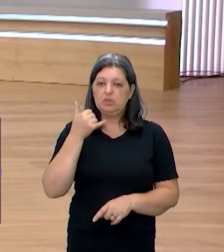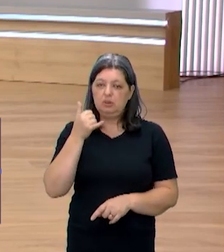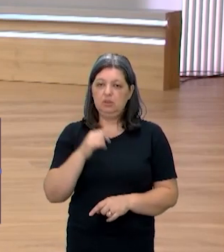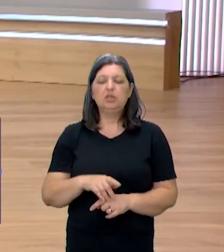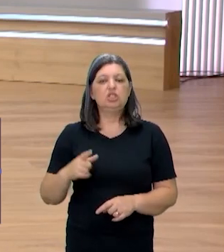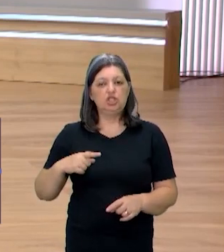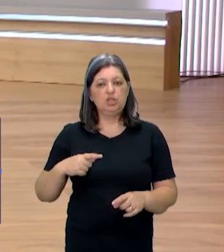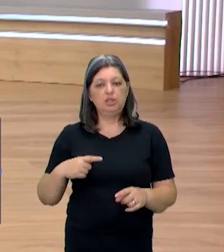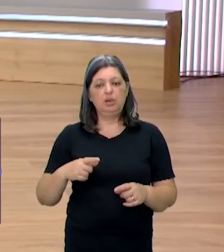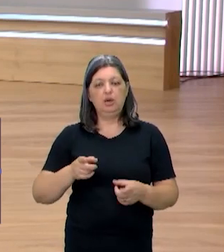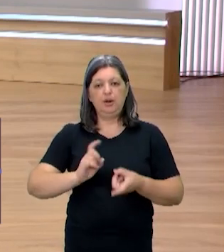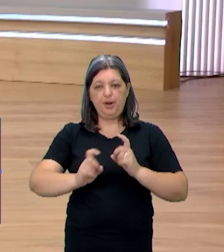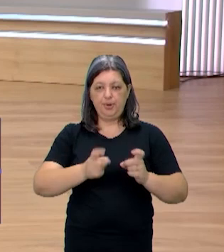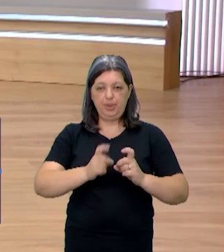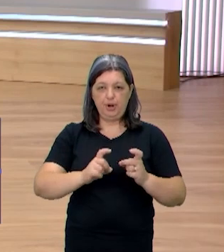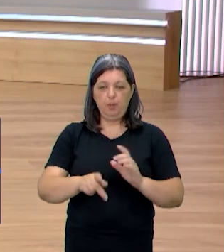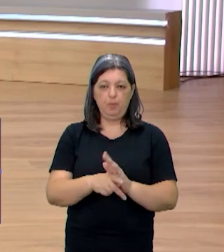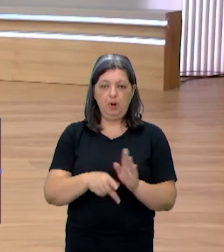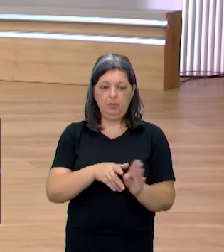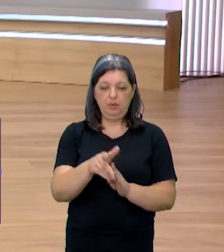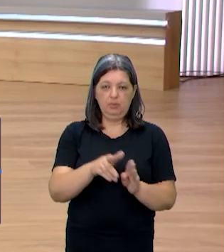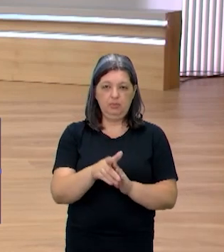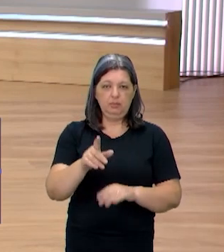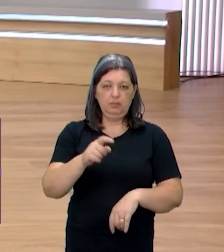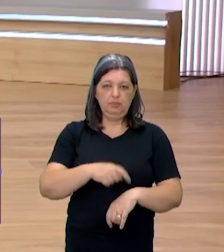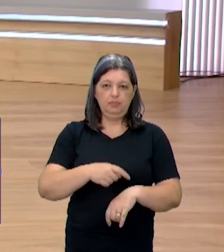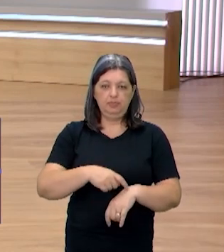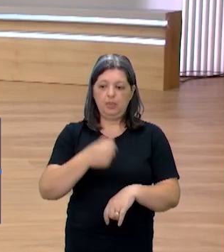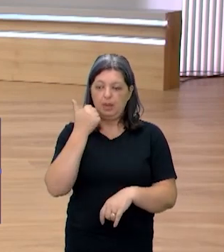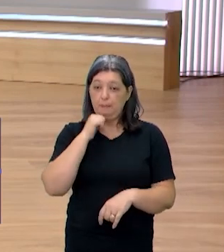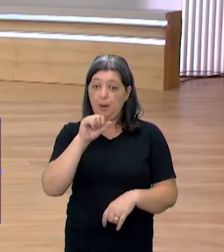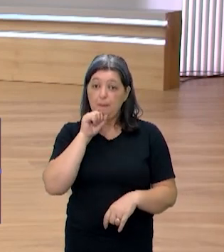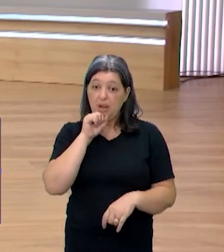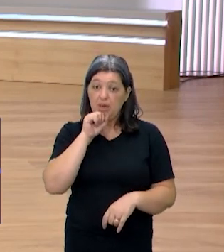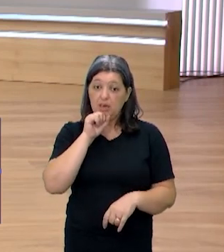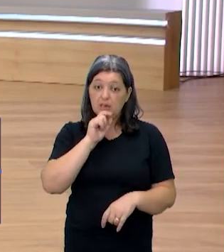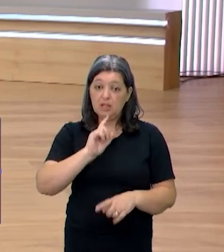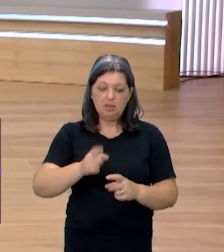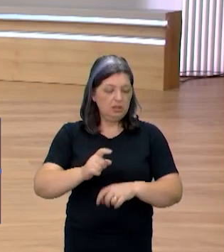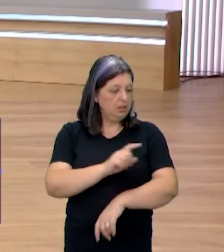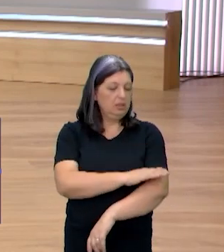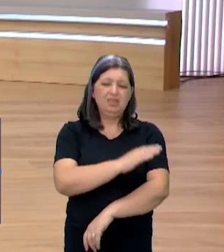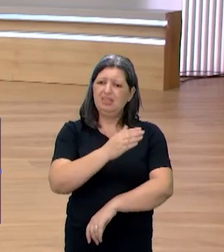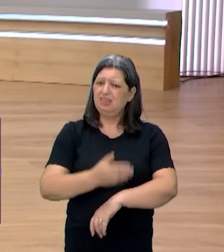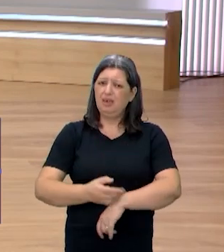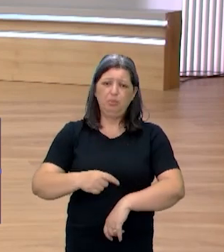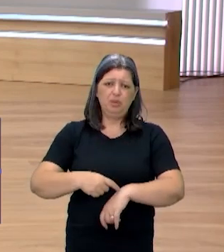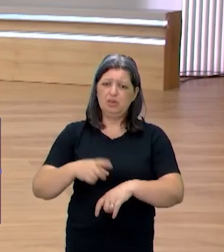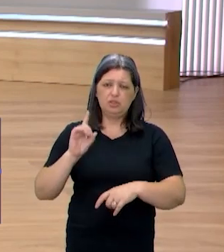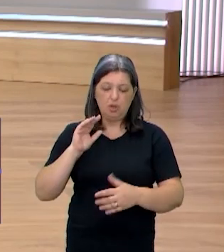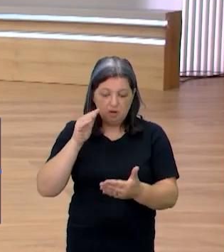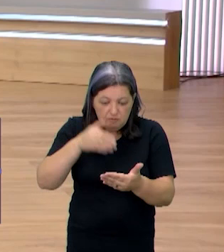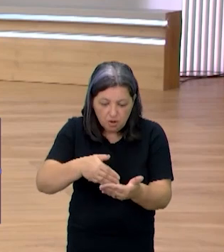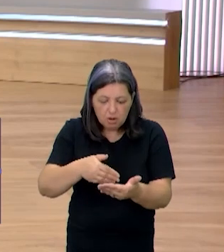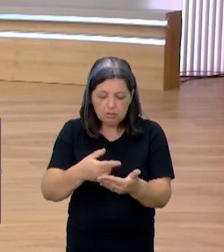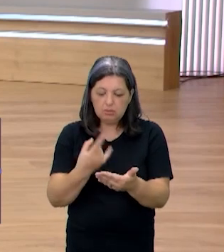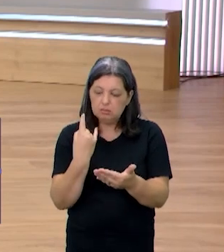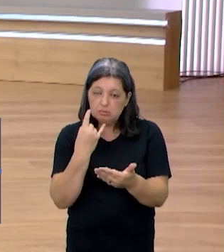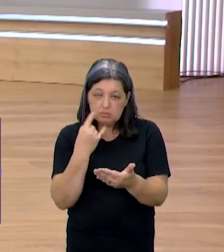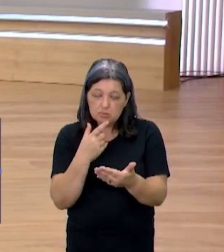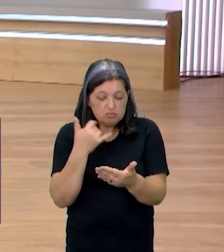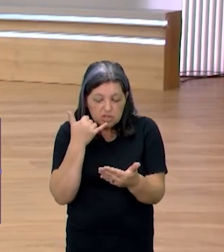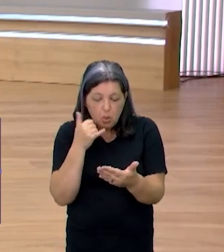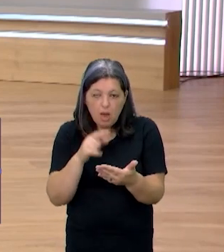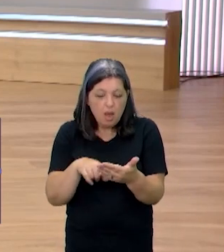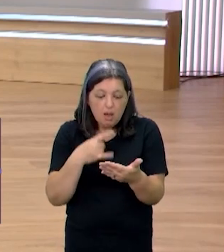e tinha uma mãe que o tempo inteiro ela ficou no celular, ela não olhava para lugar nenhum, só para o celular. E às vezes a pessoa está